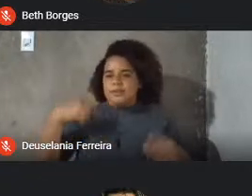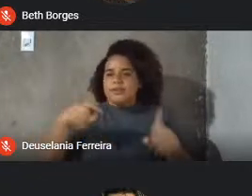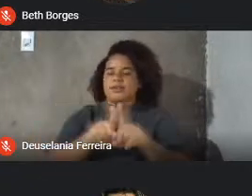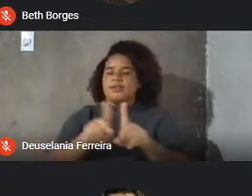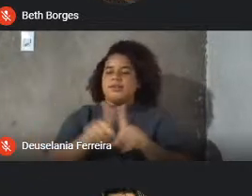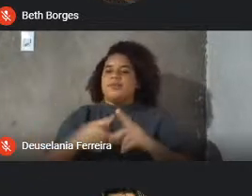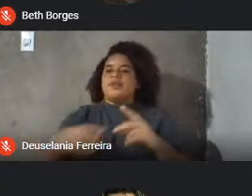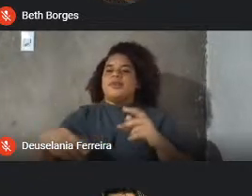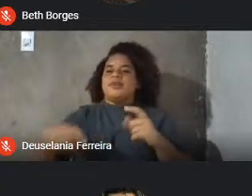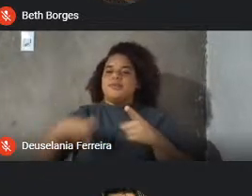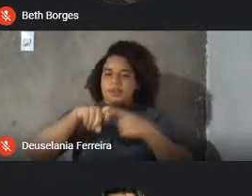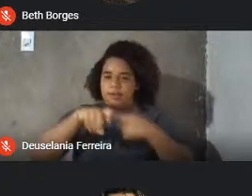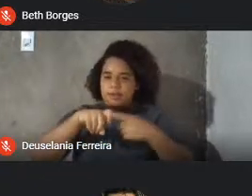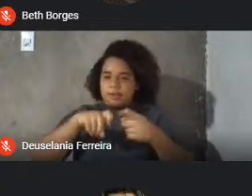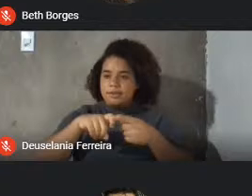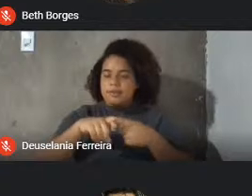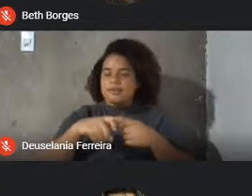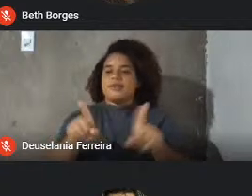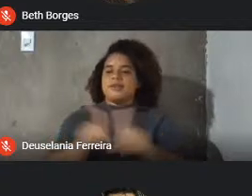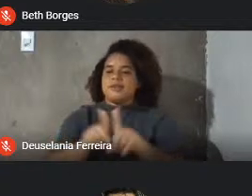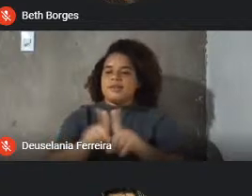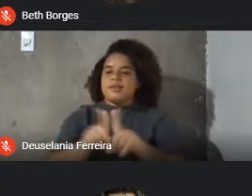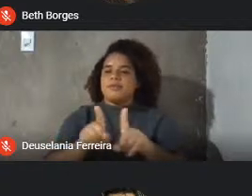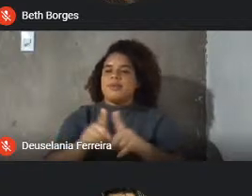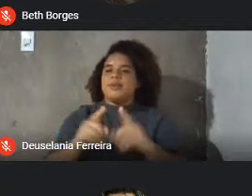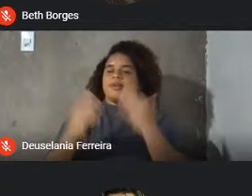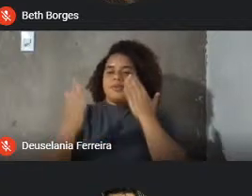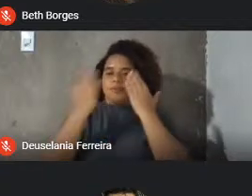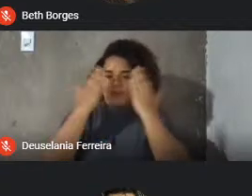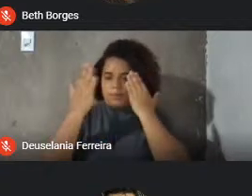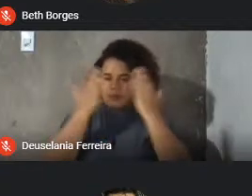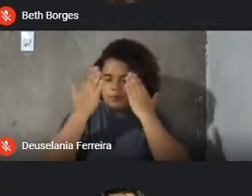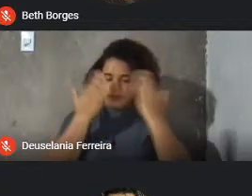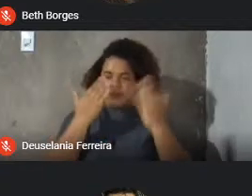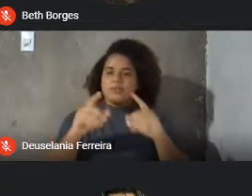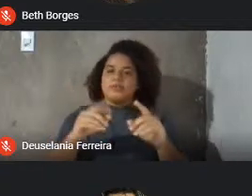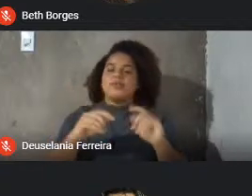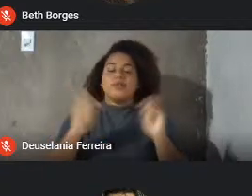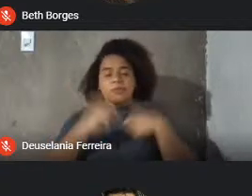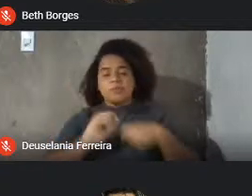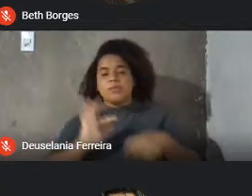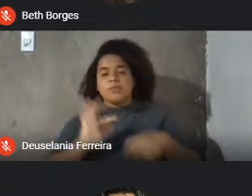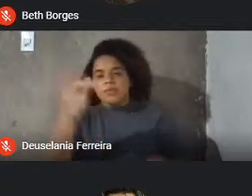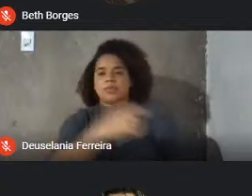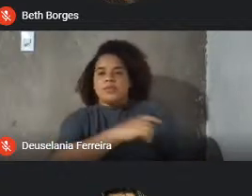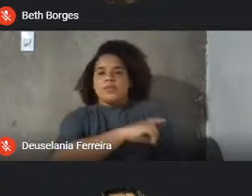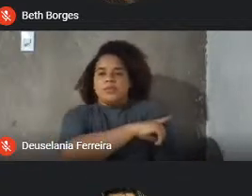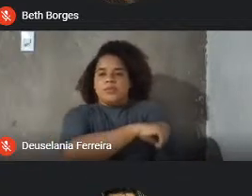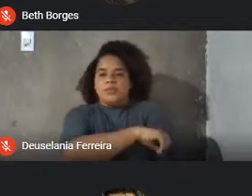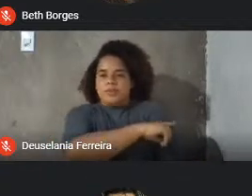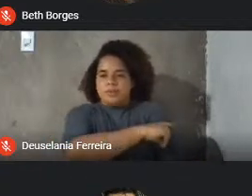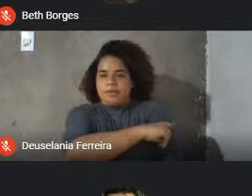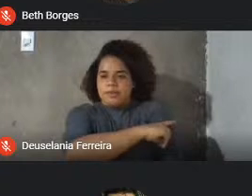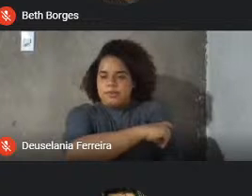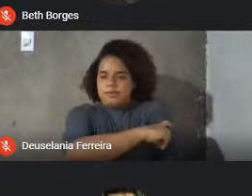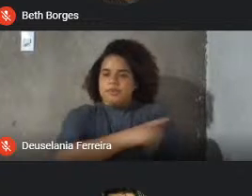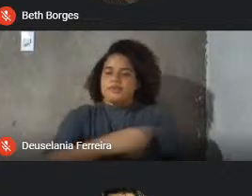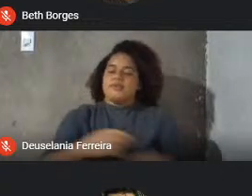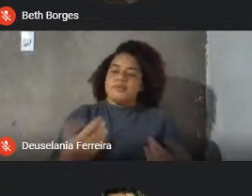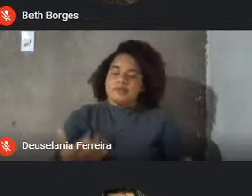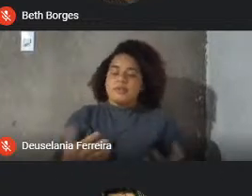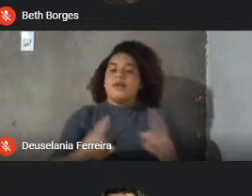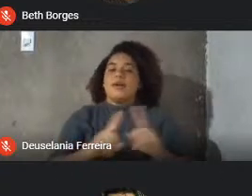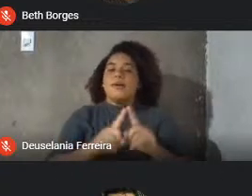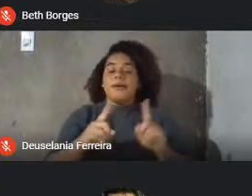odontologia e daqui a pouquinho tudo indica para enfermagem. Porém, ela é regulamentada, mas